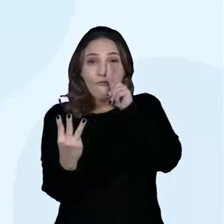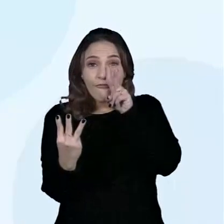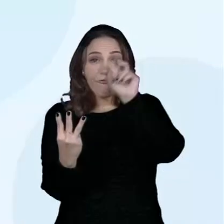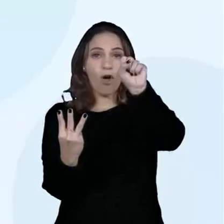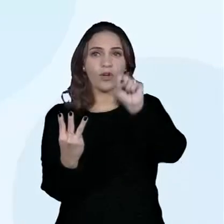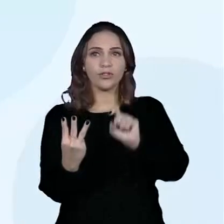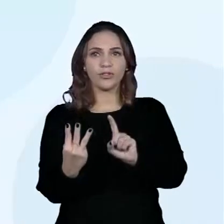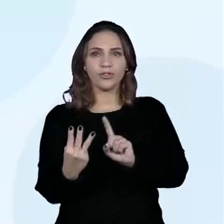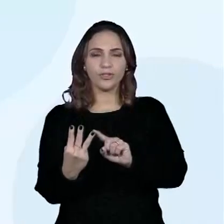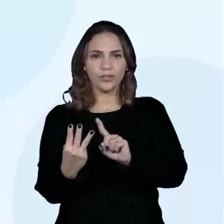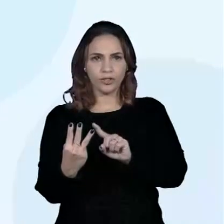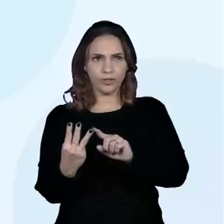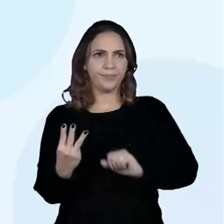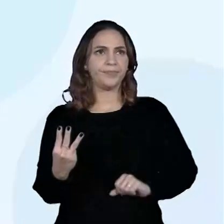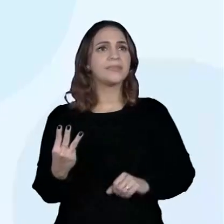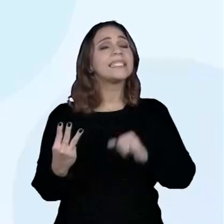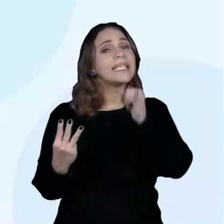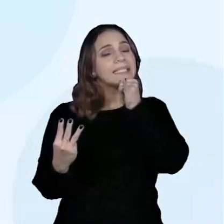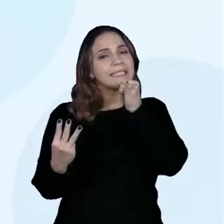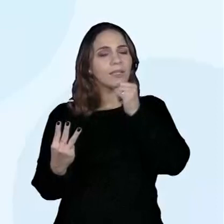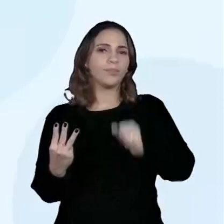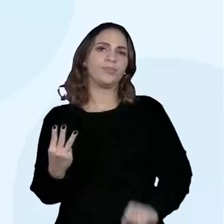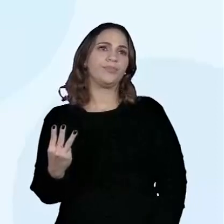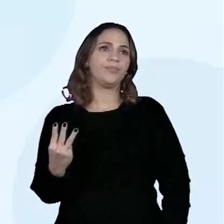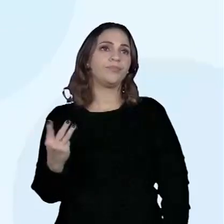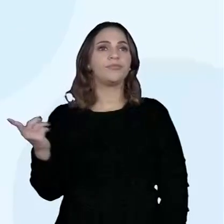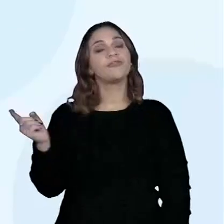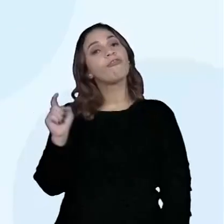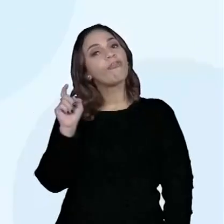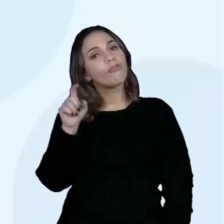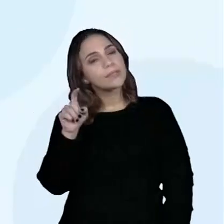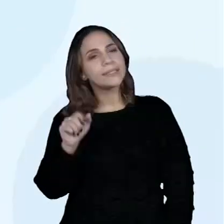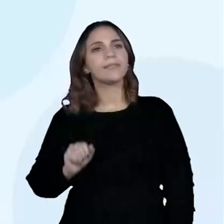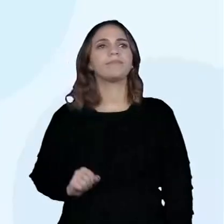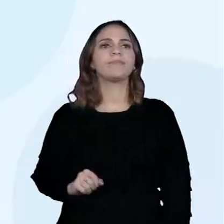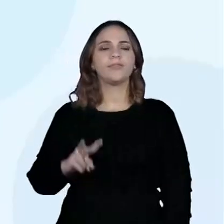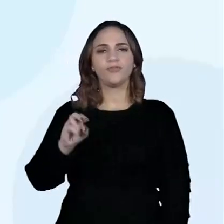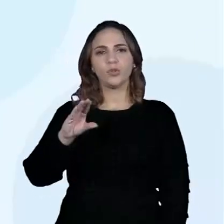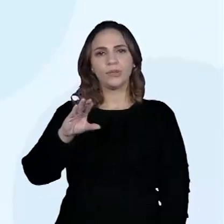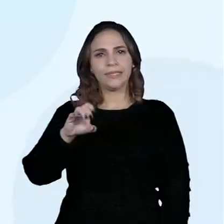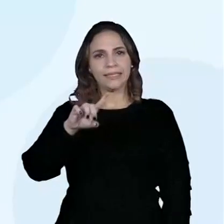forte. Aí nós temos, ó, você,